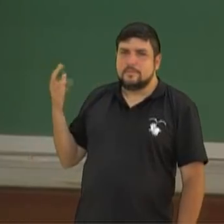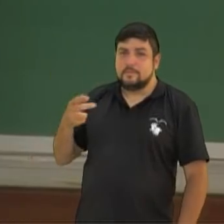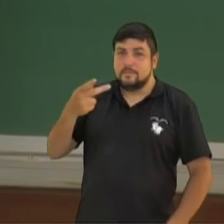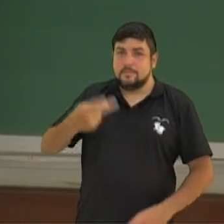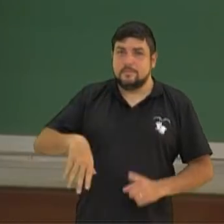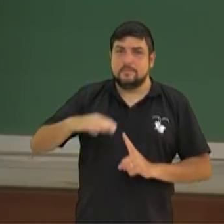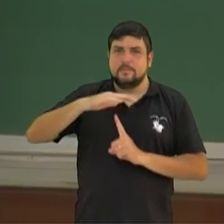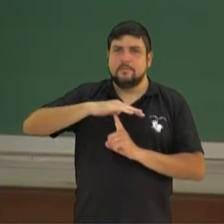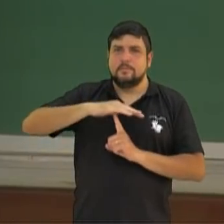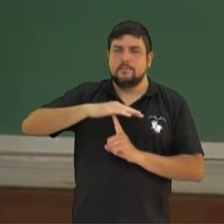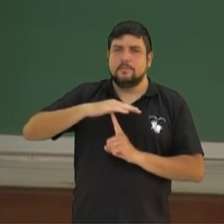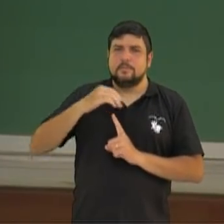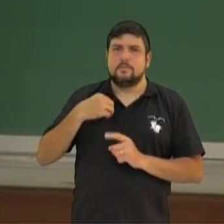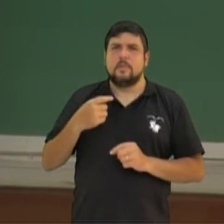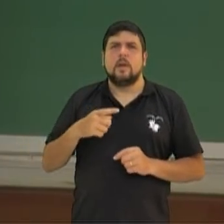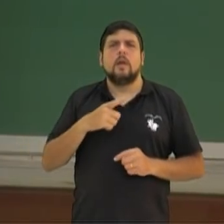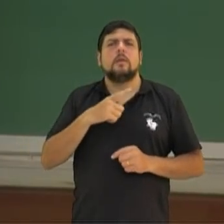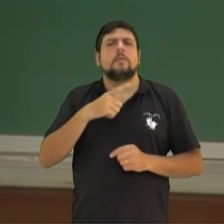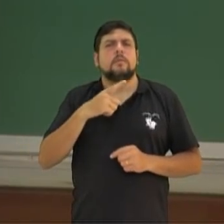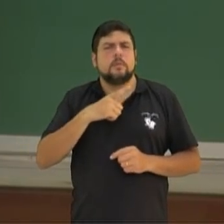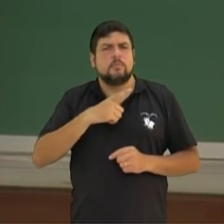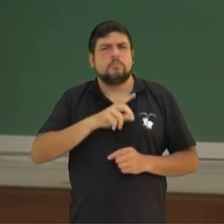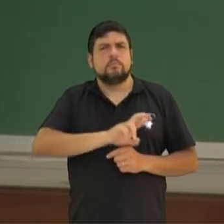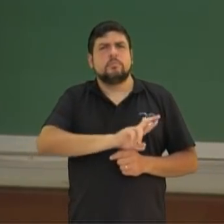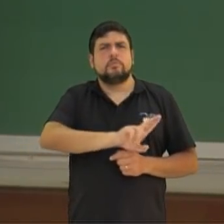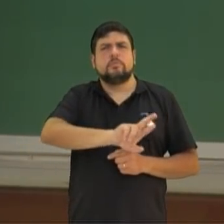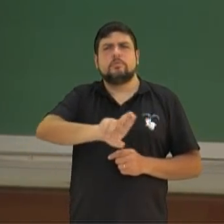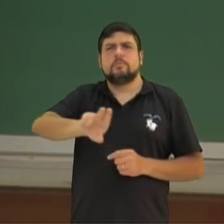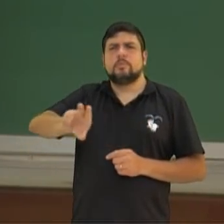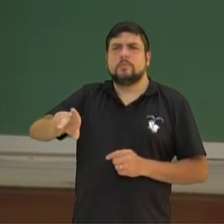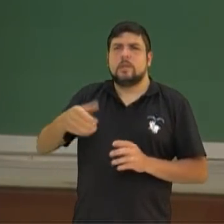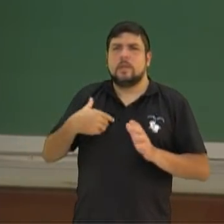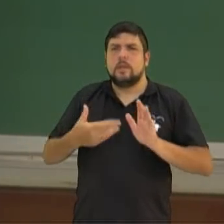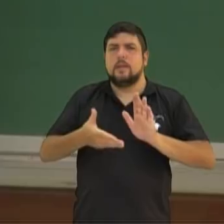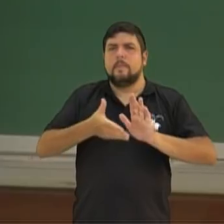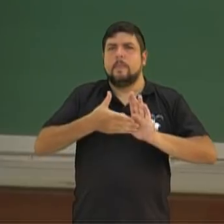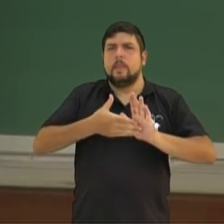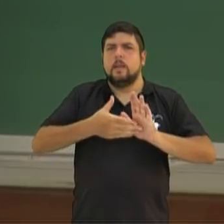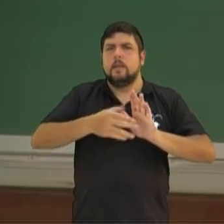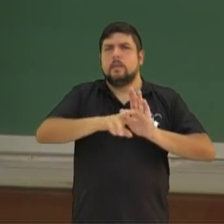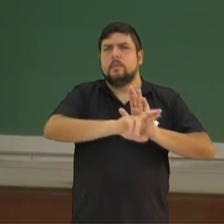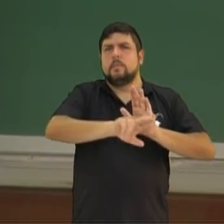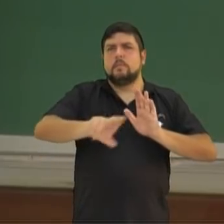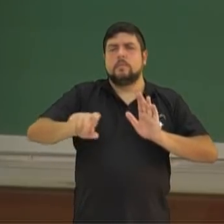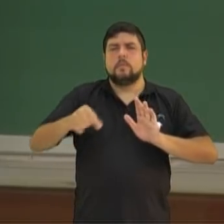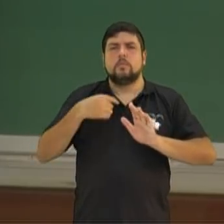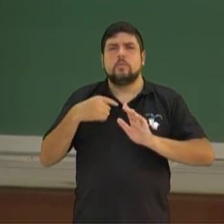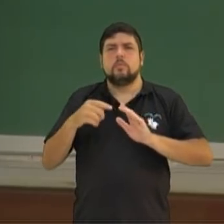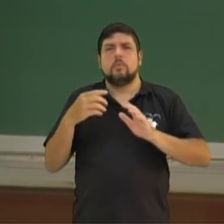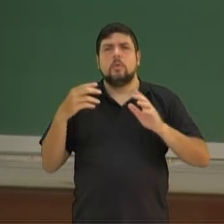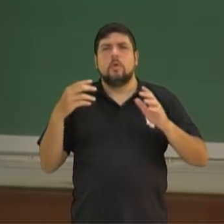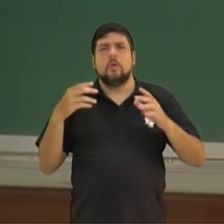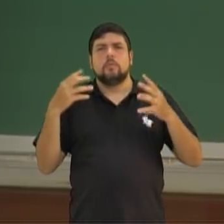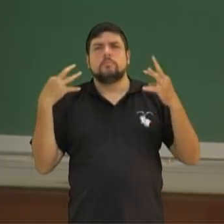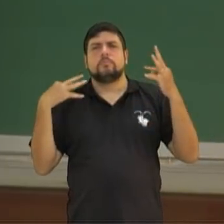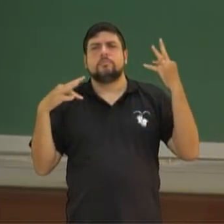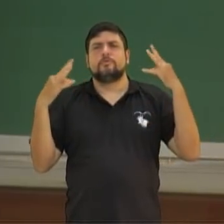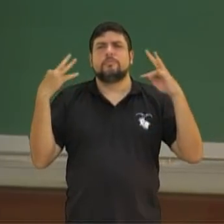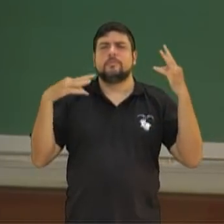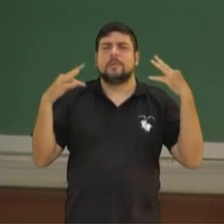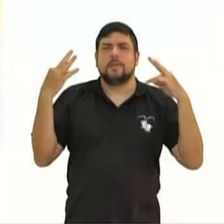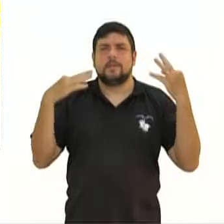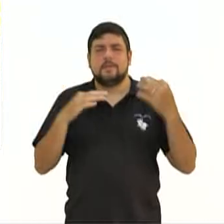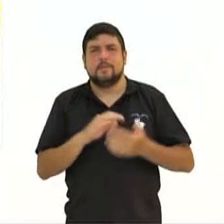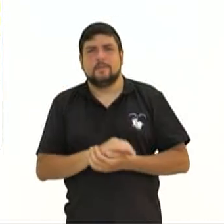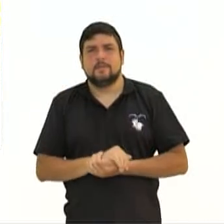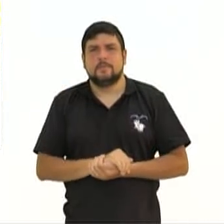nós temos várias propostas de cicloturismo, tá bom? Eu queria